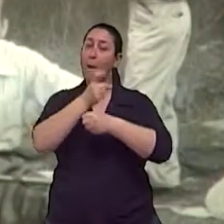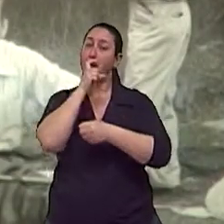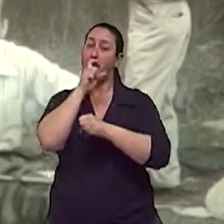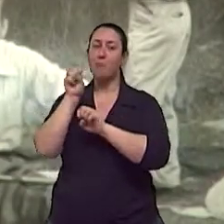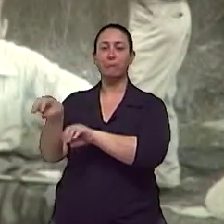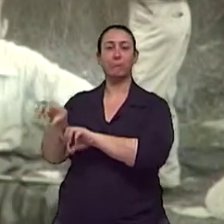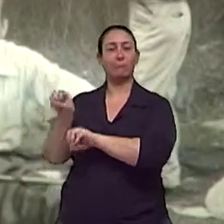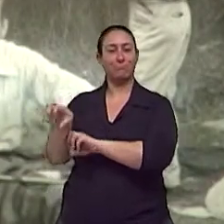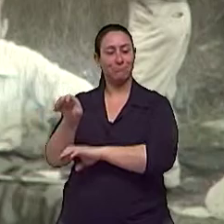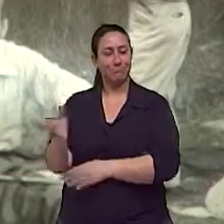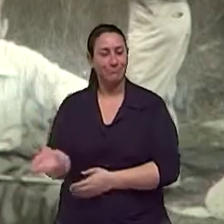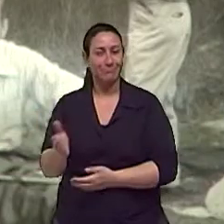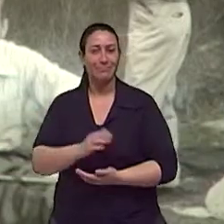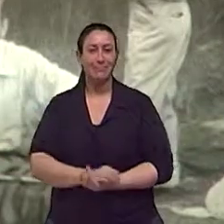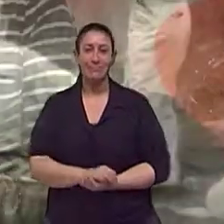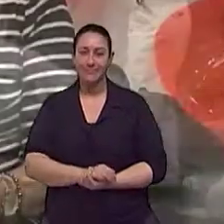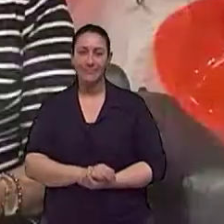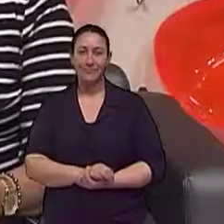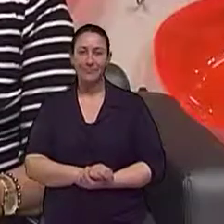idade